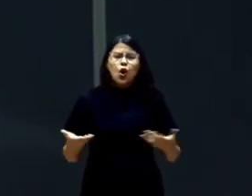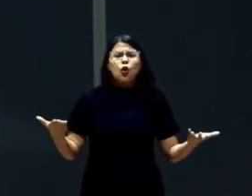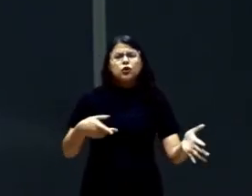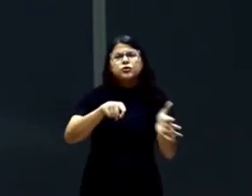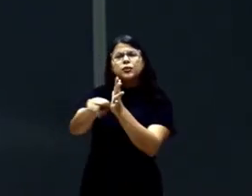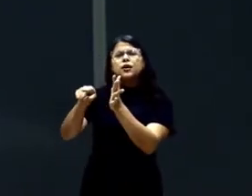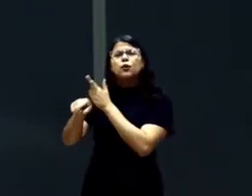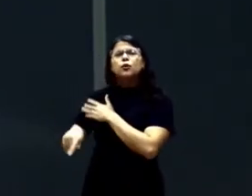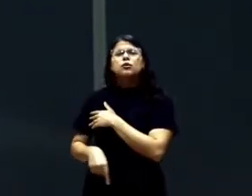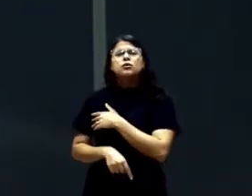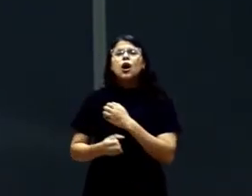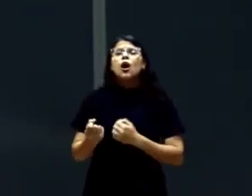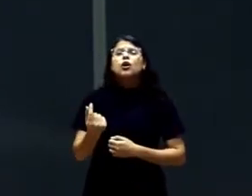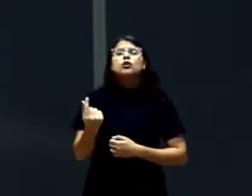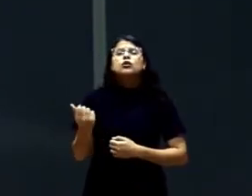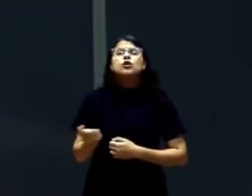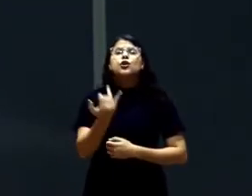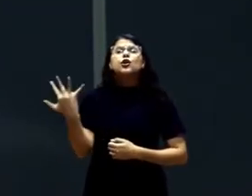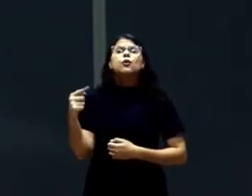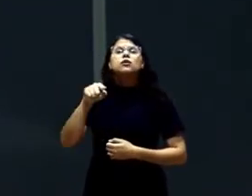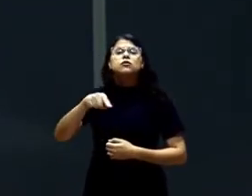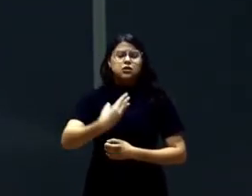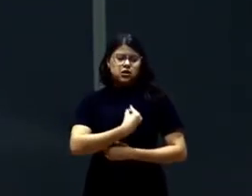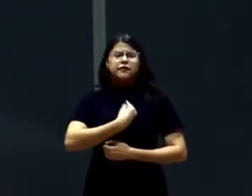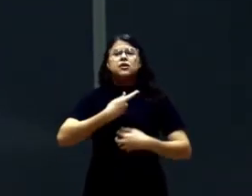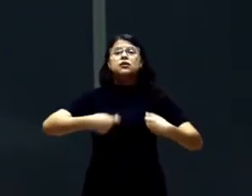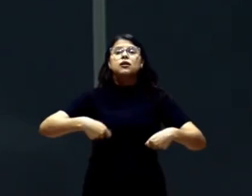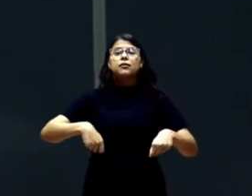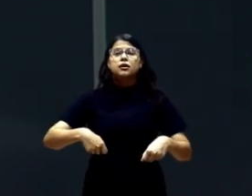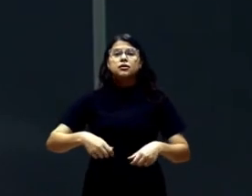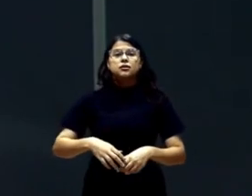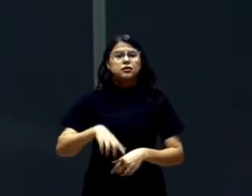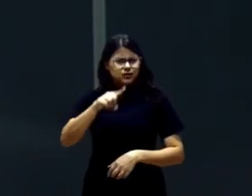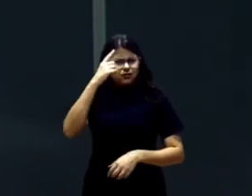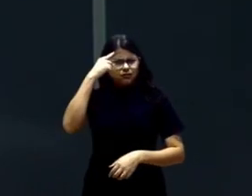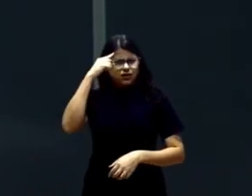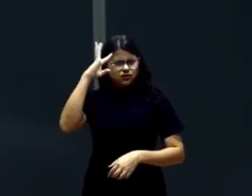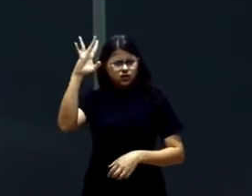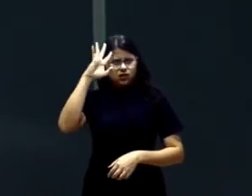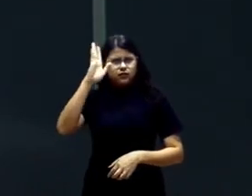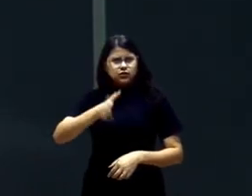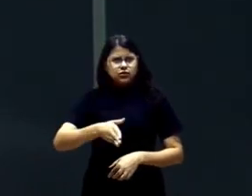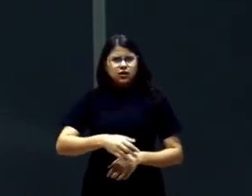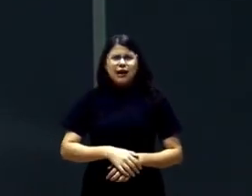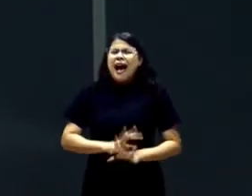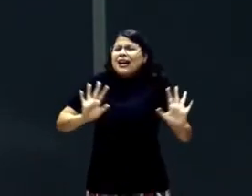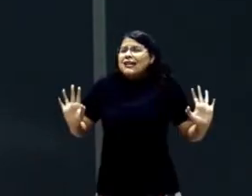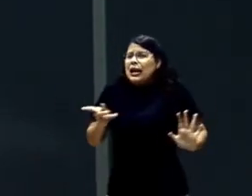nós? Para você? Já parou para pensar? Só mais um,